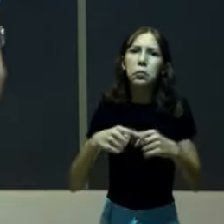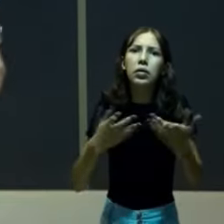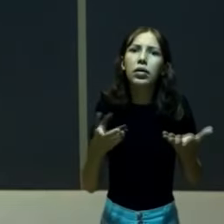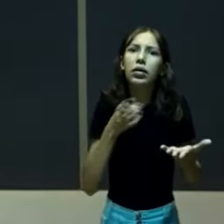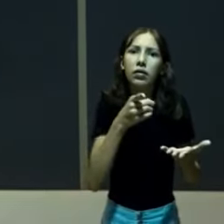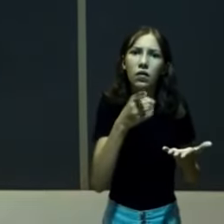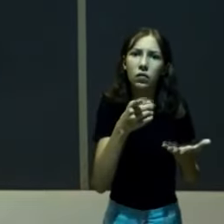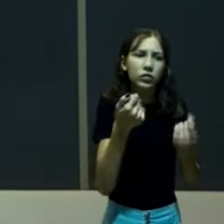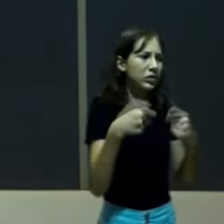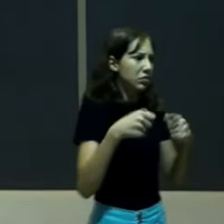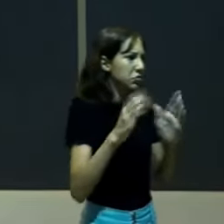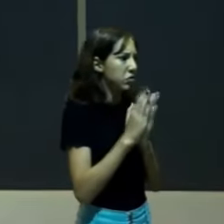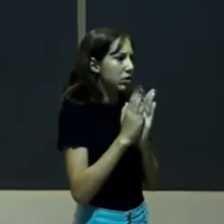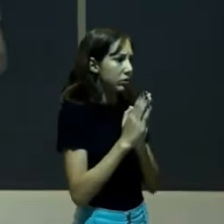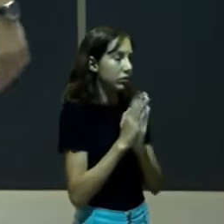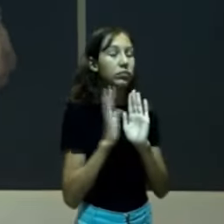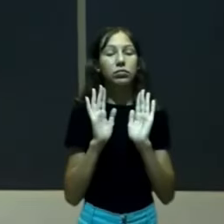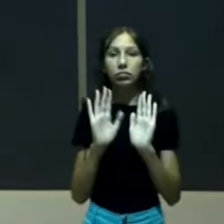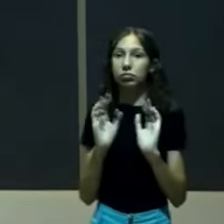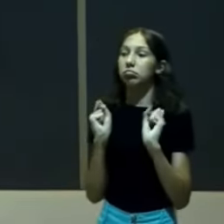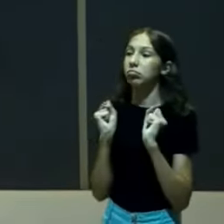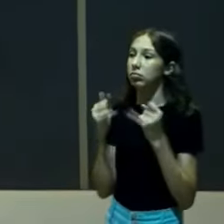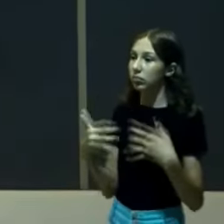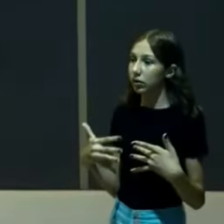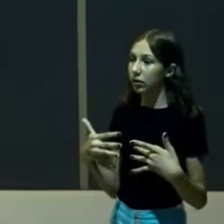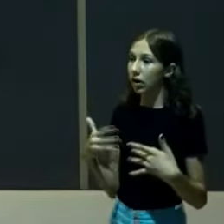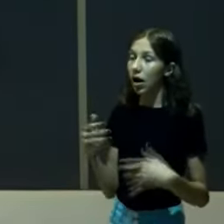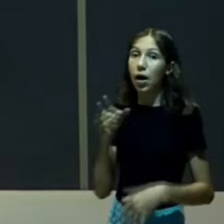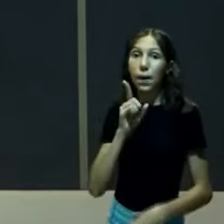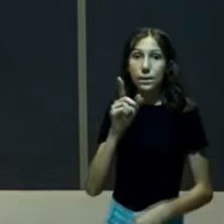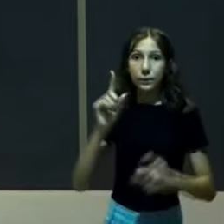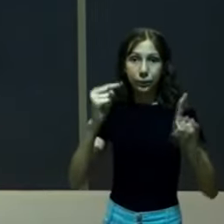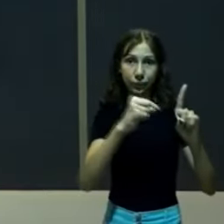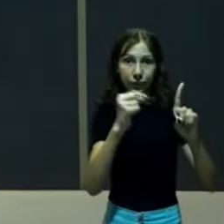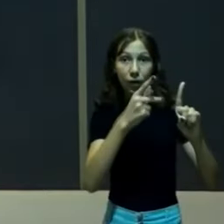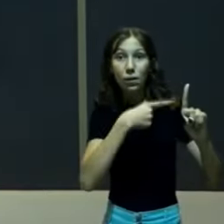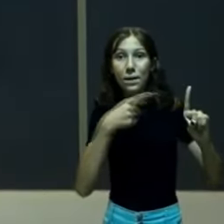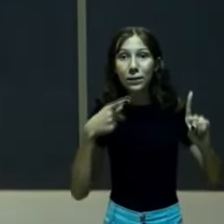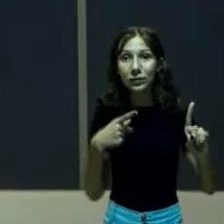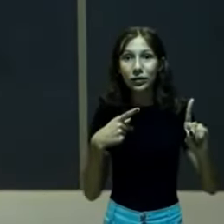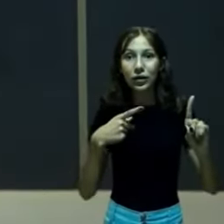filho? Deixa eu contar para o senhor. Aquele pastor era diretor das missões.